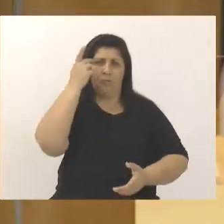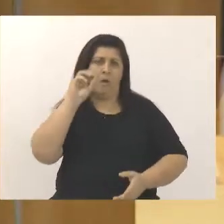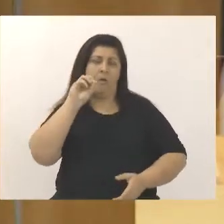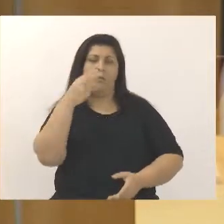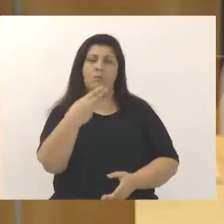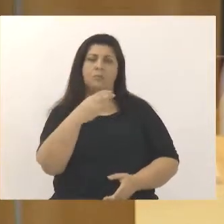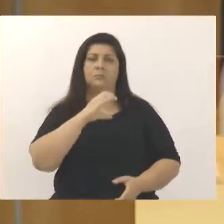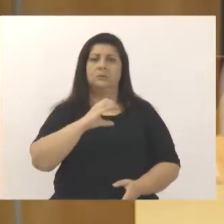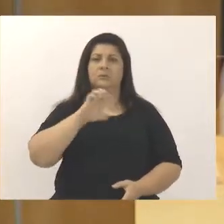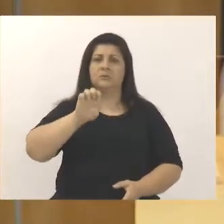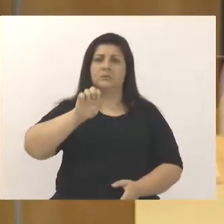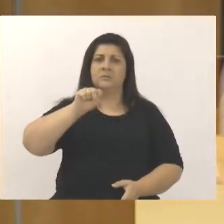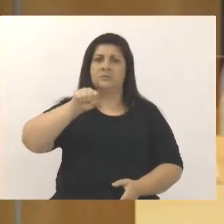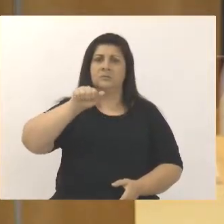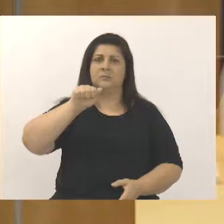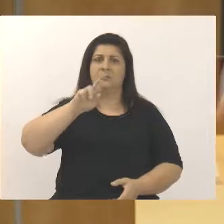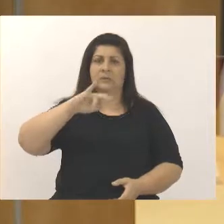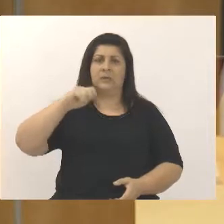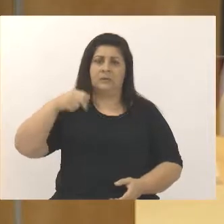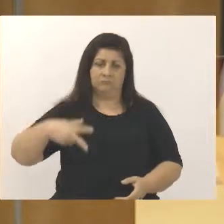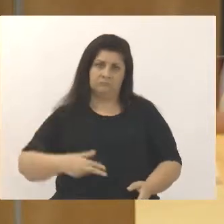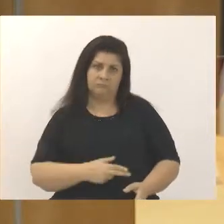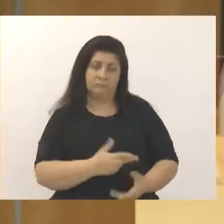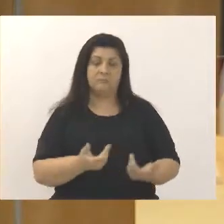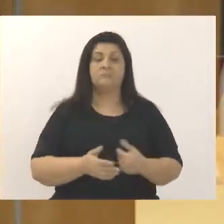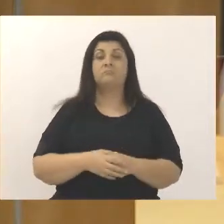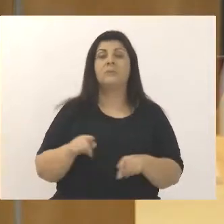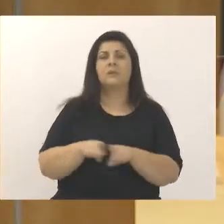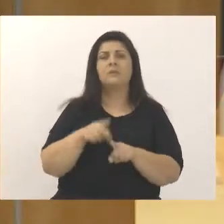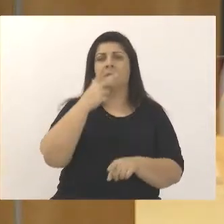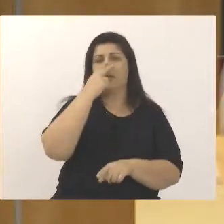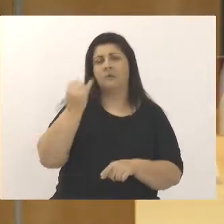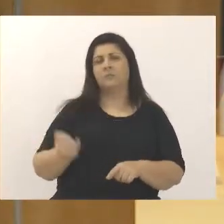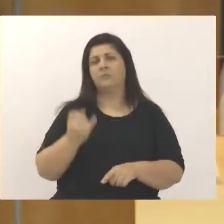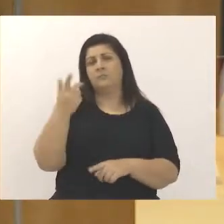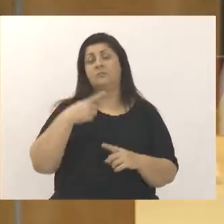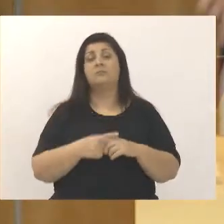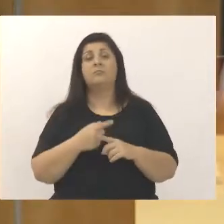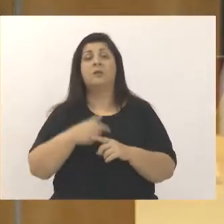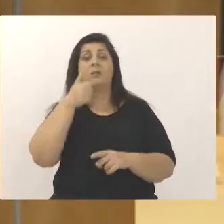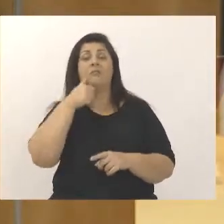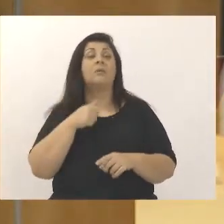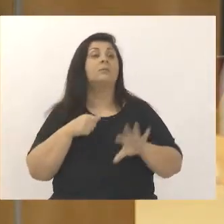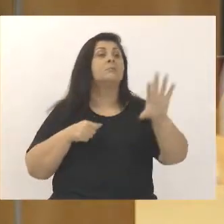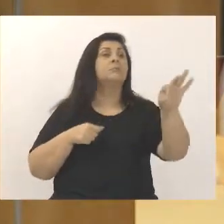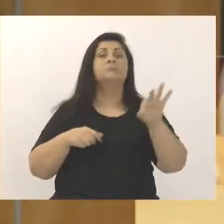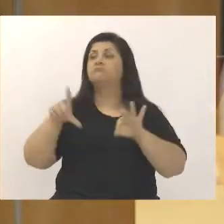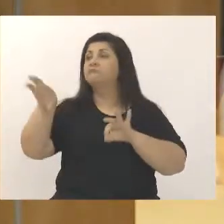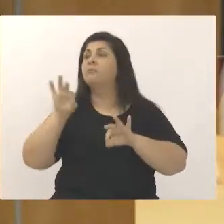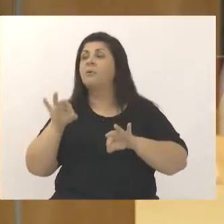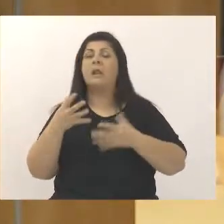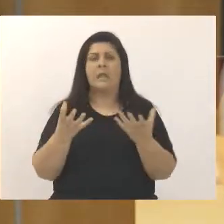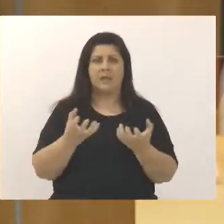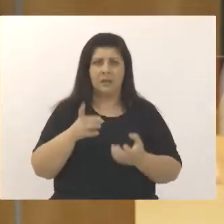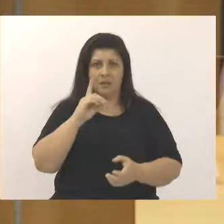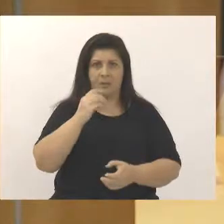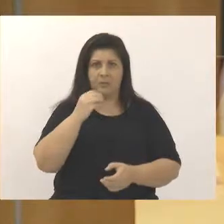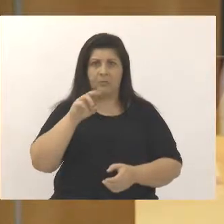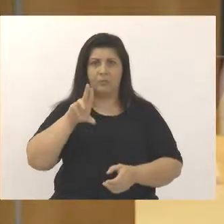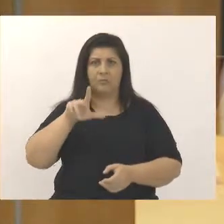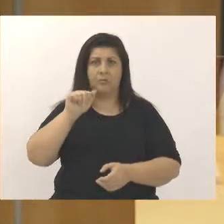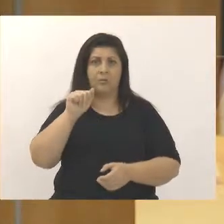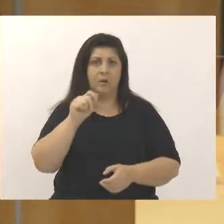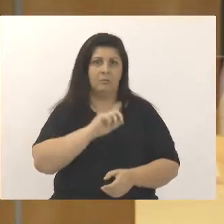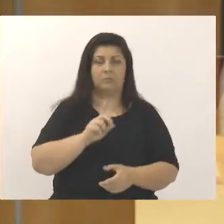normal. Eu também acho que é importante esse projeto, porque a mulher vai ter a prerrogativa de poder escolher se quer uma doula acompanhando ou